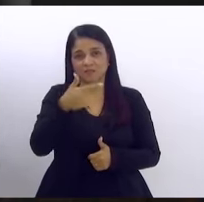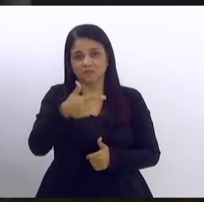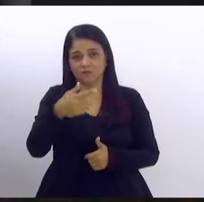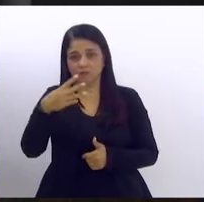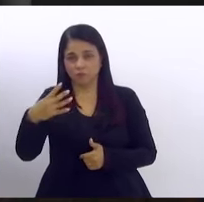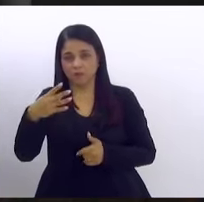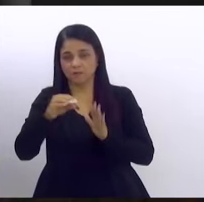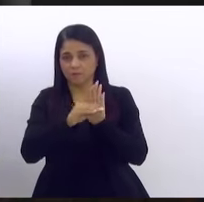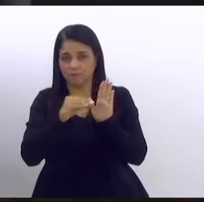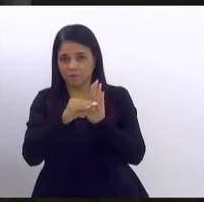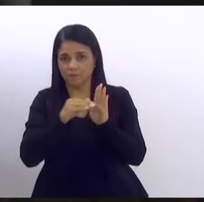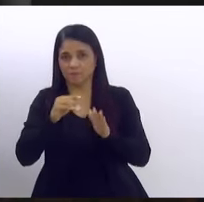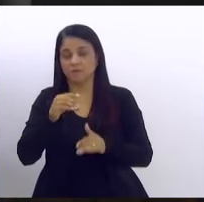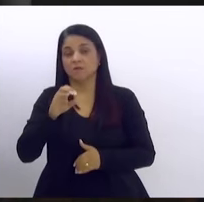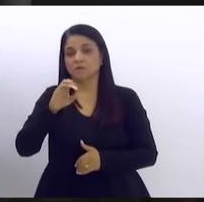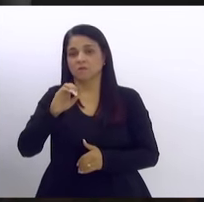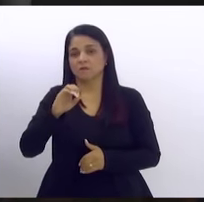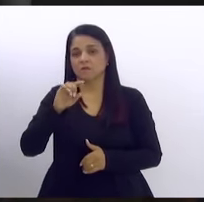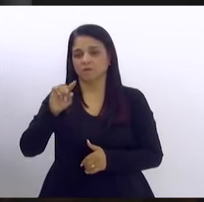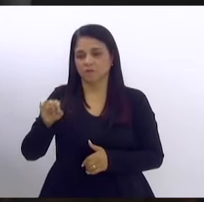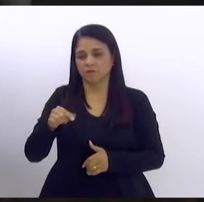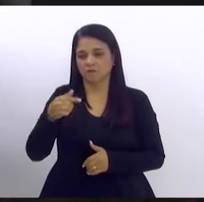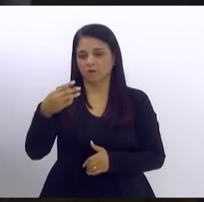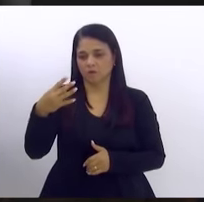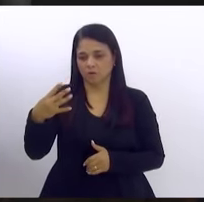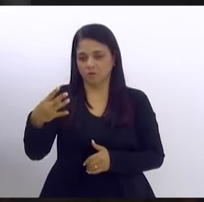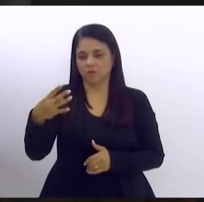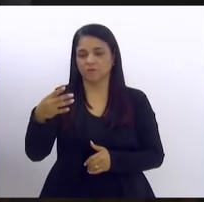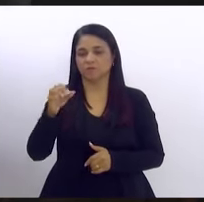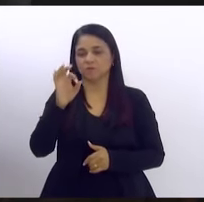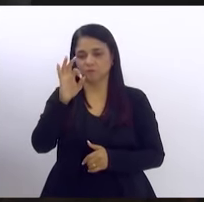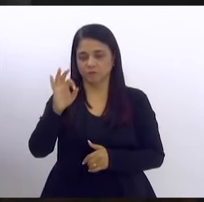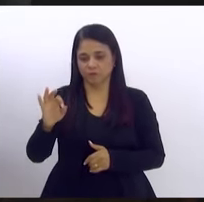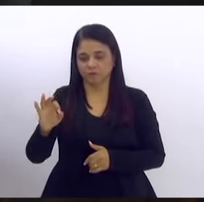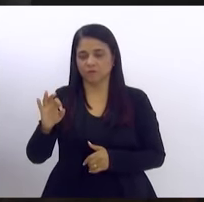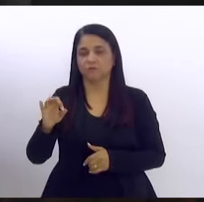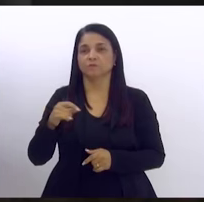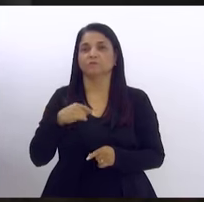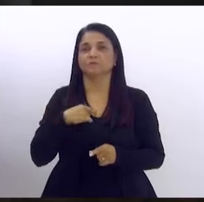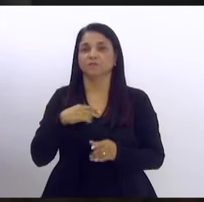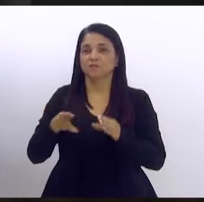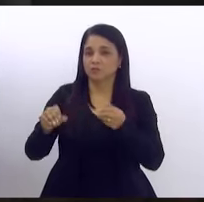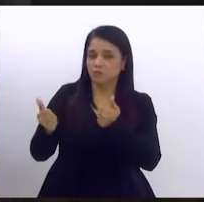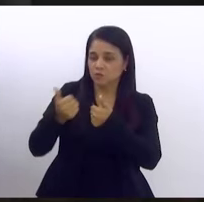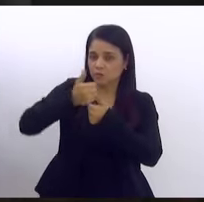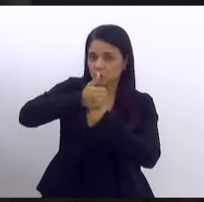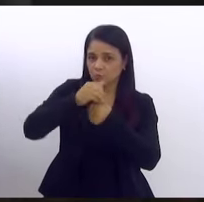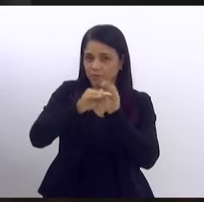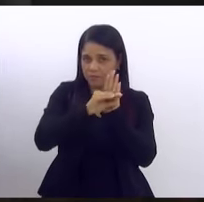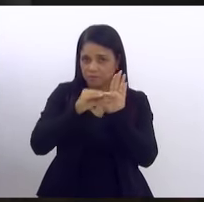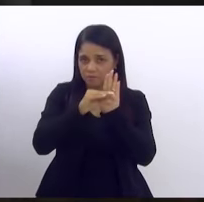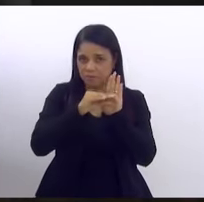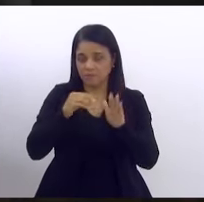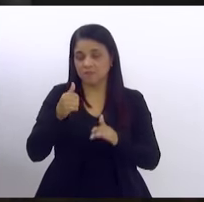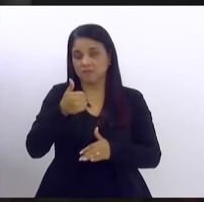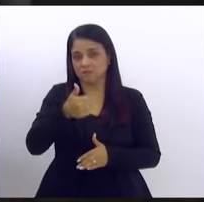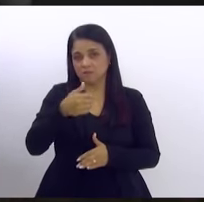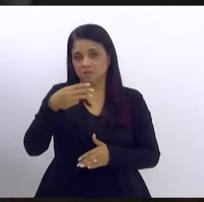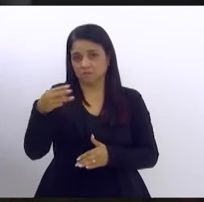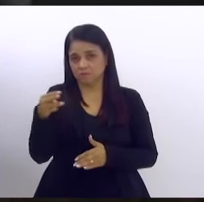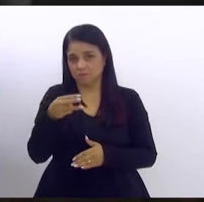perfazendo 4,01%, favorável com subemendas a 133